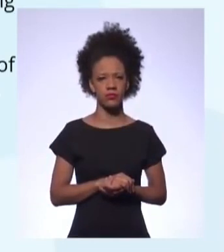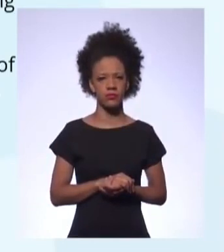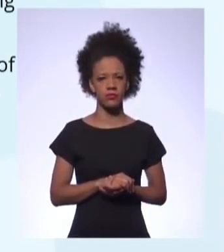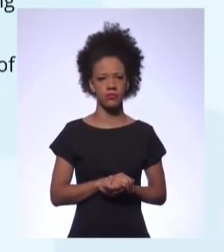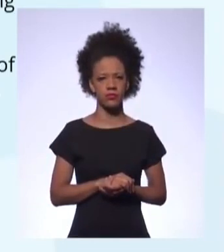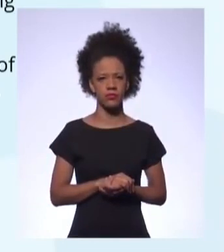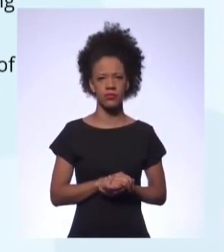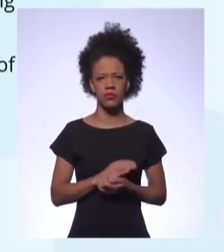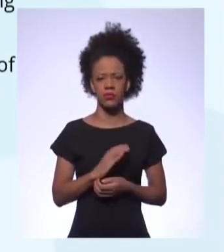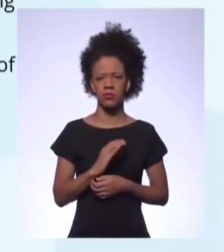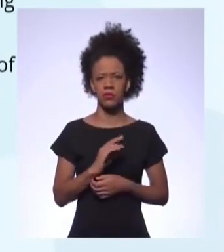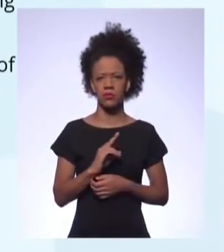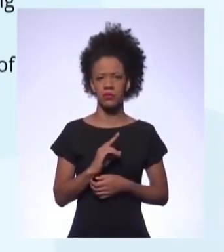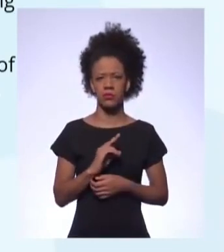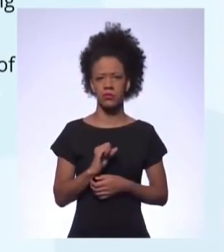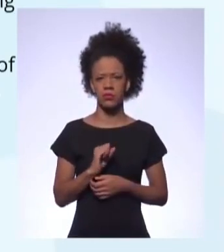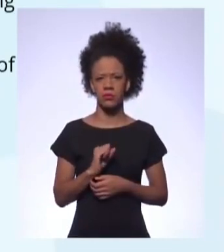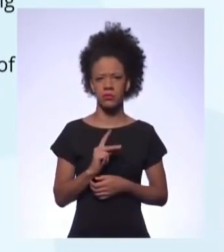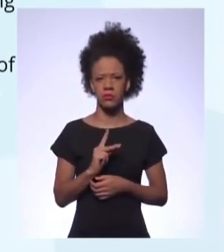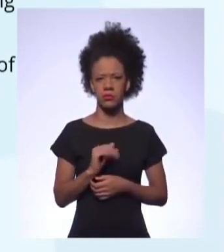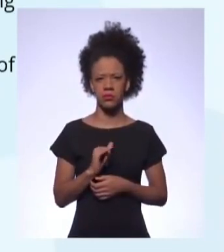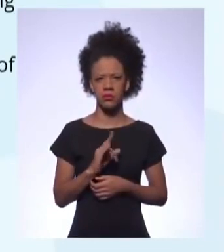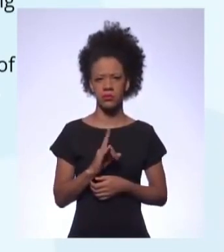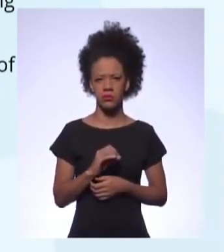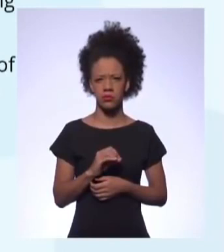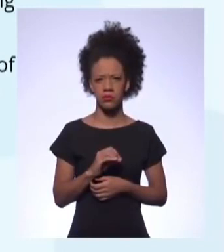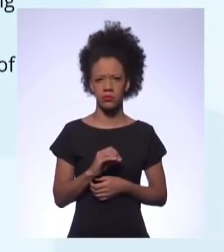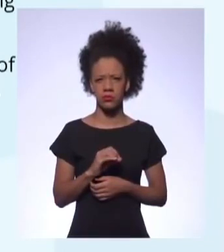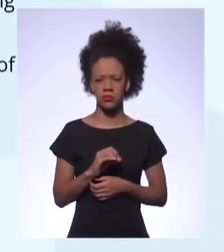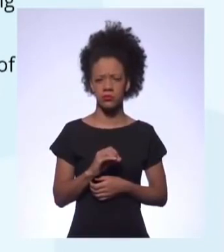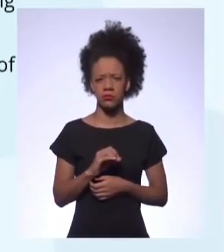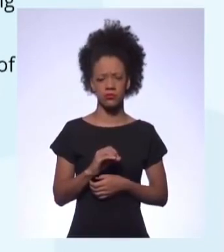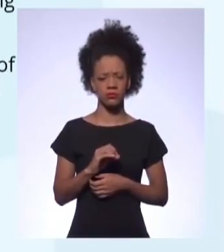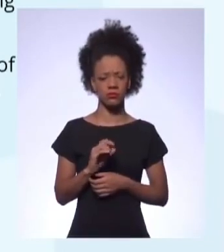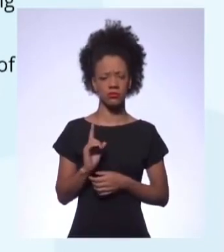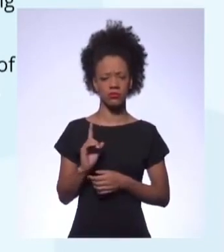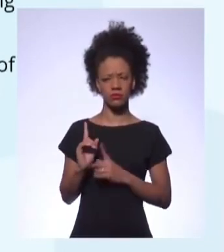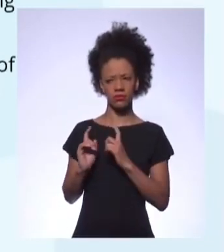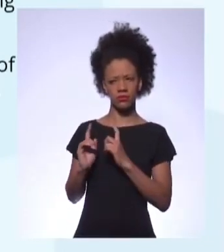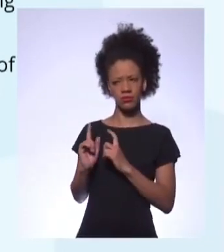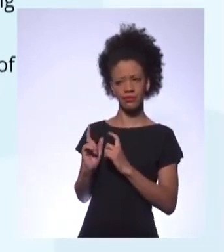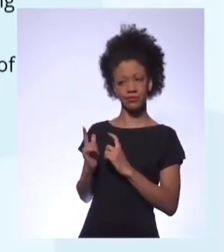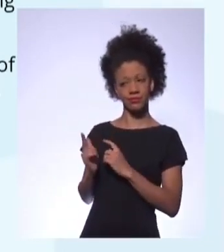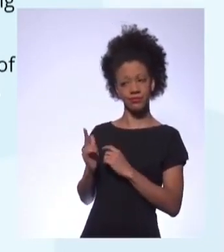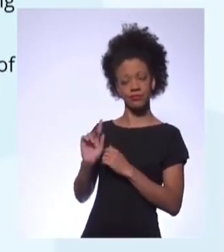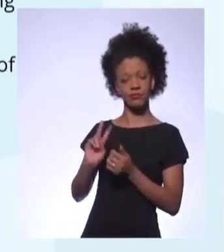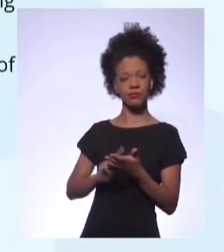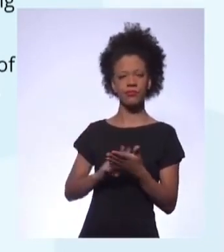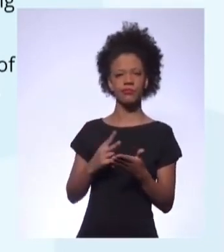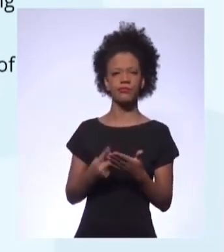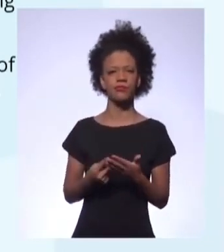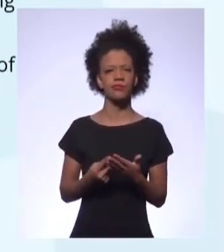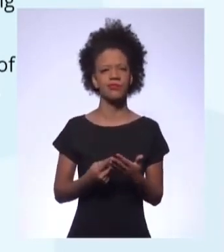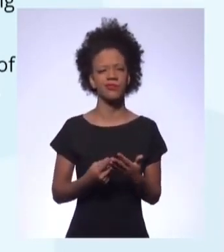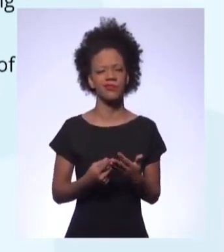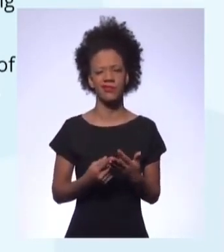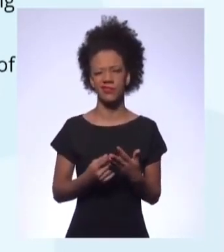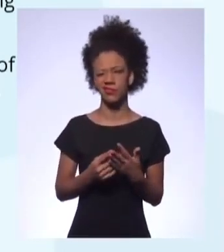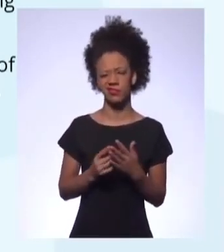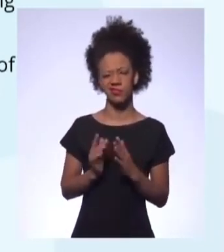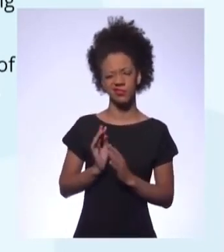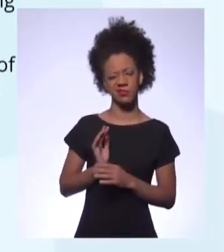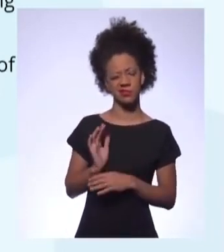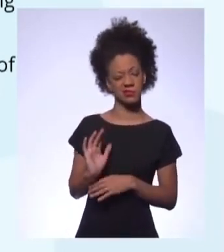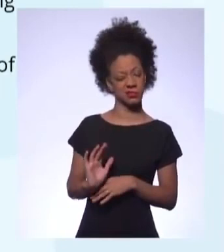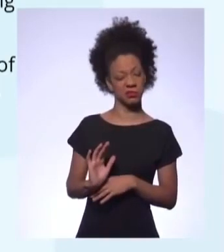cuspido e... Seria look like, mas uma outra expressão, né? Porque tem uma expressão, eu não sei se eu acho meio nojenta essa expressão, então